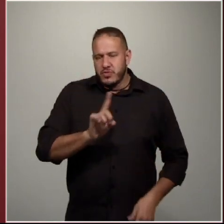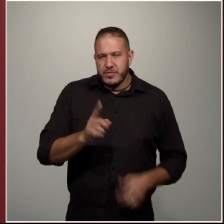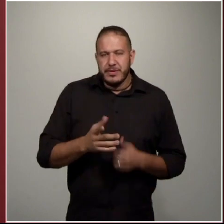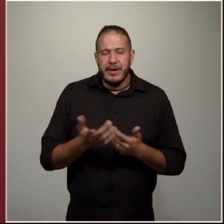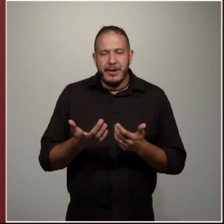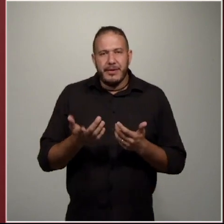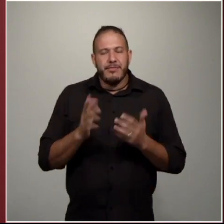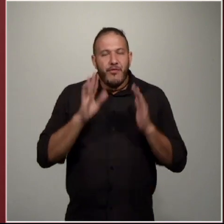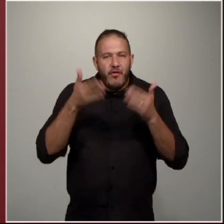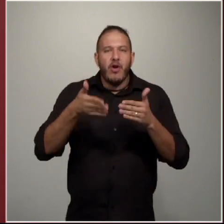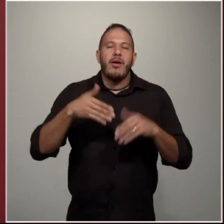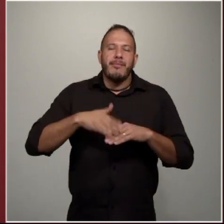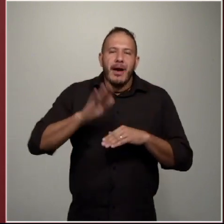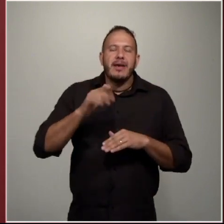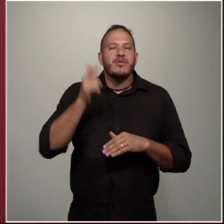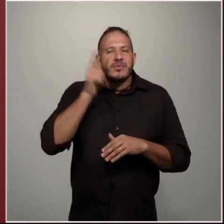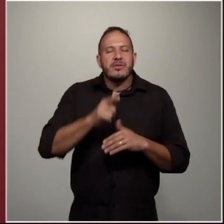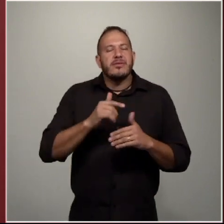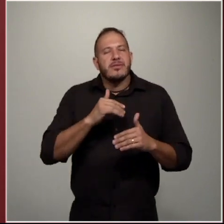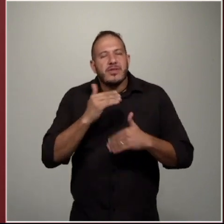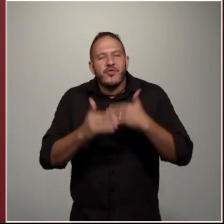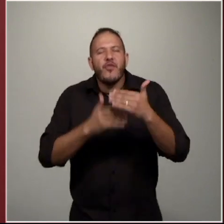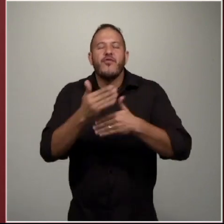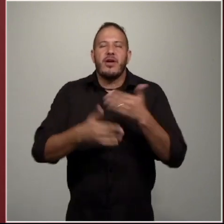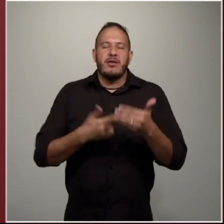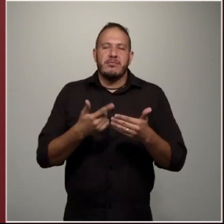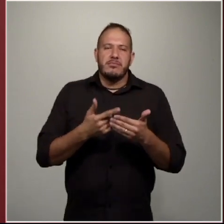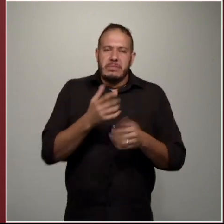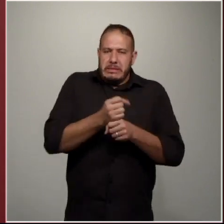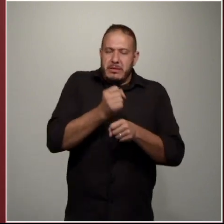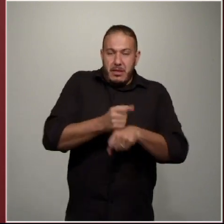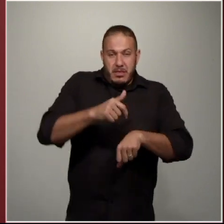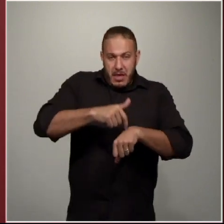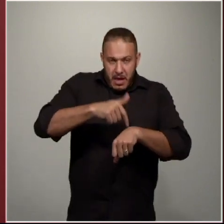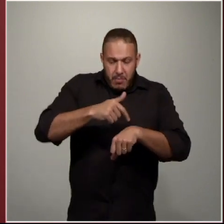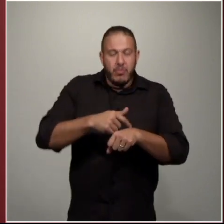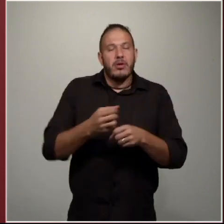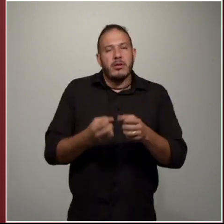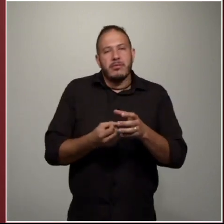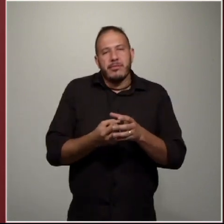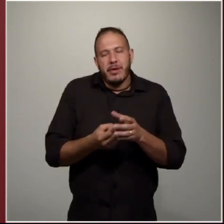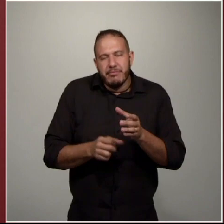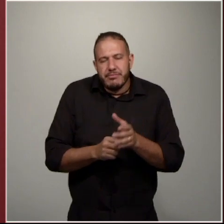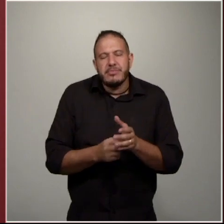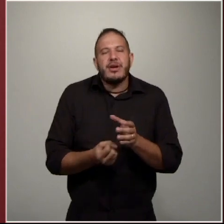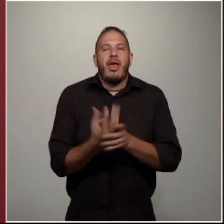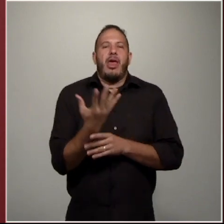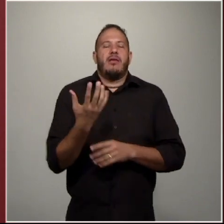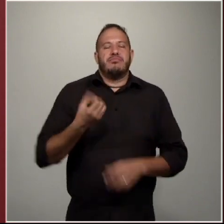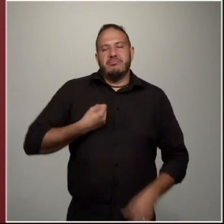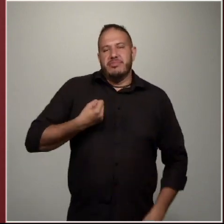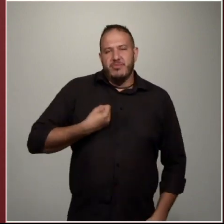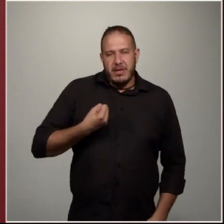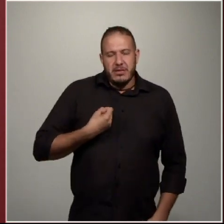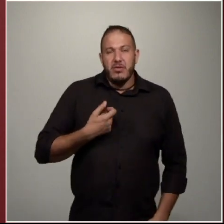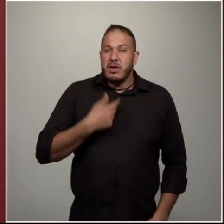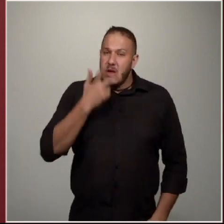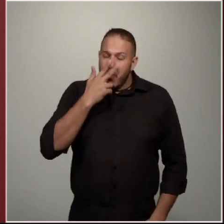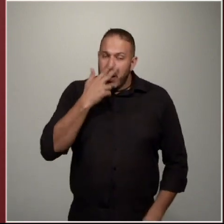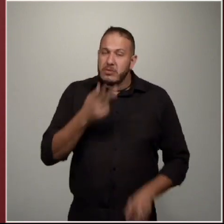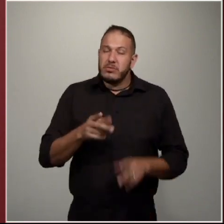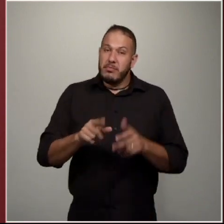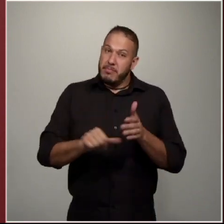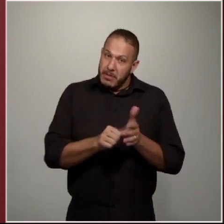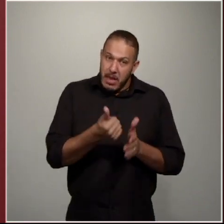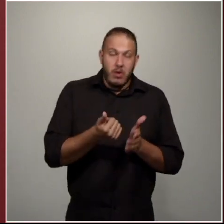desenvolver um sistema é de medida de tempo e criar um sistema de numeração acredito que seja o contrário desenvolveram um